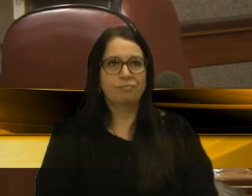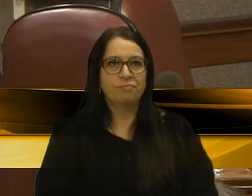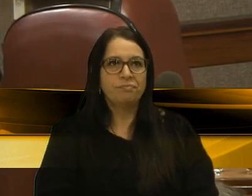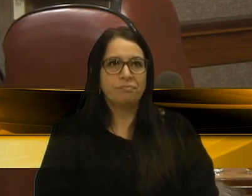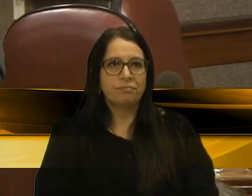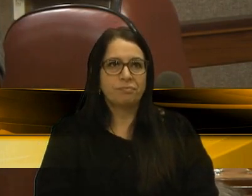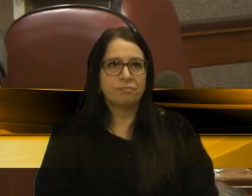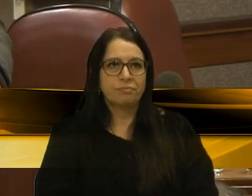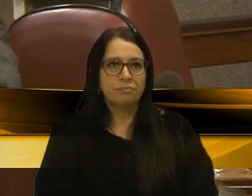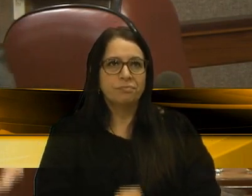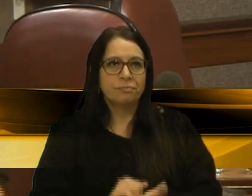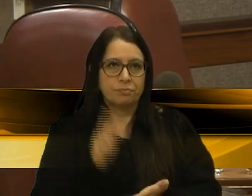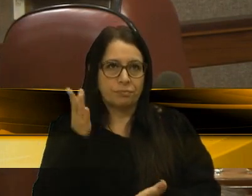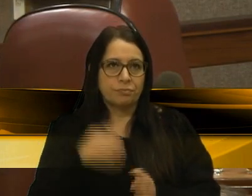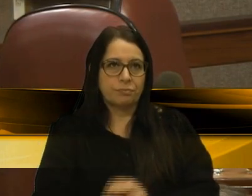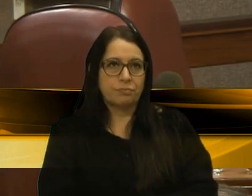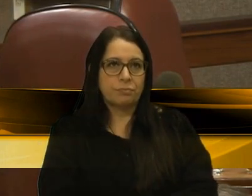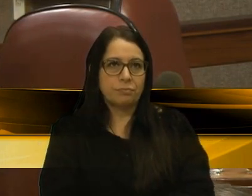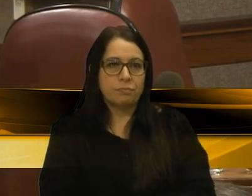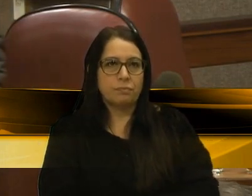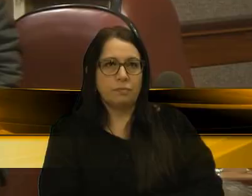Seu a parte, vereador...